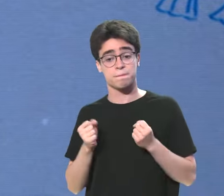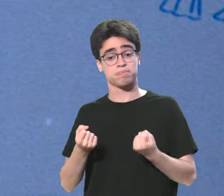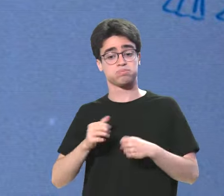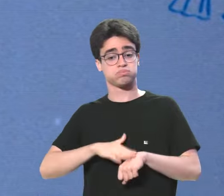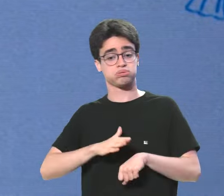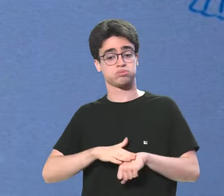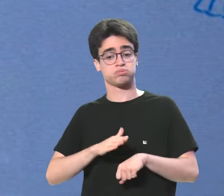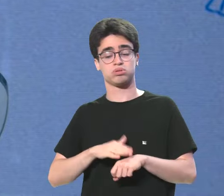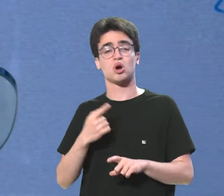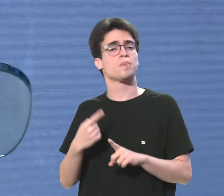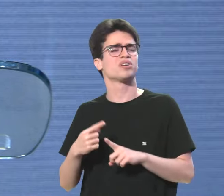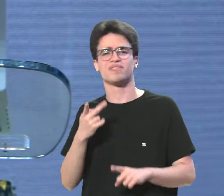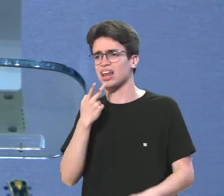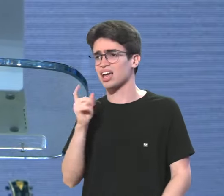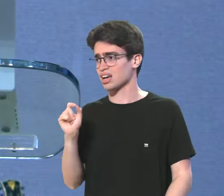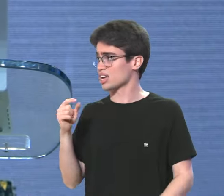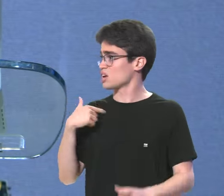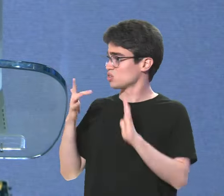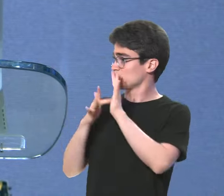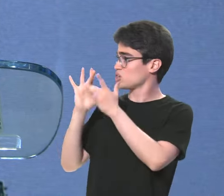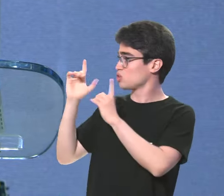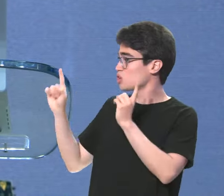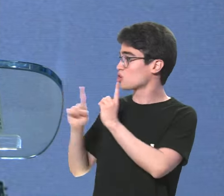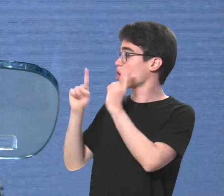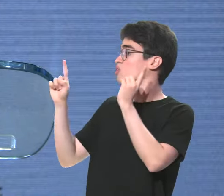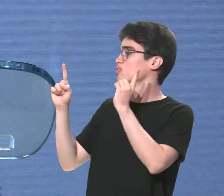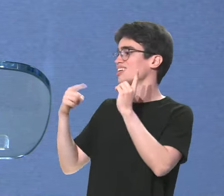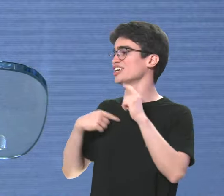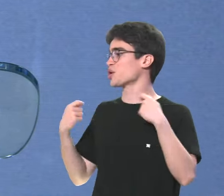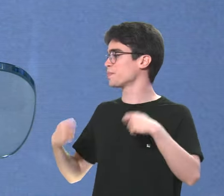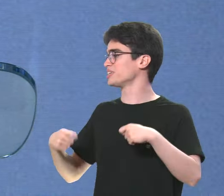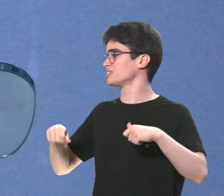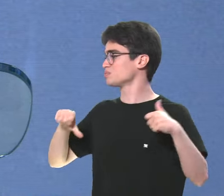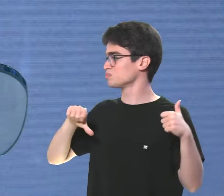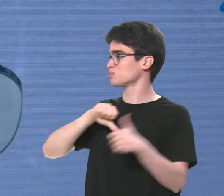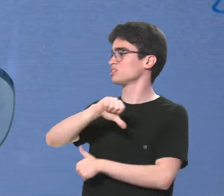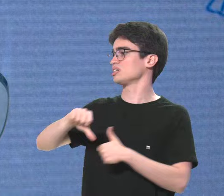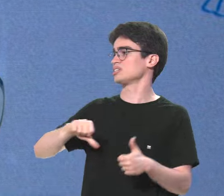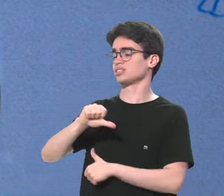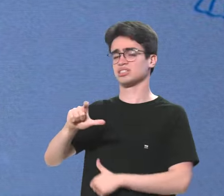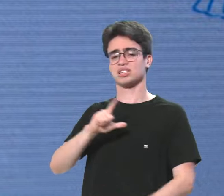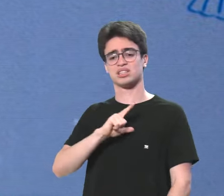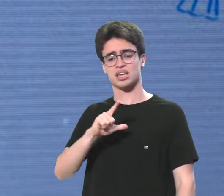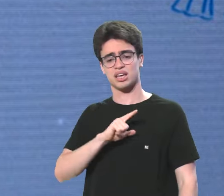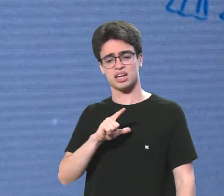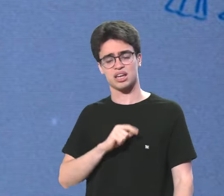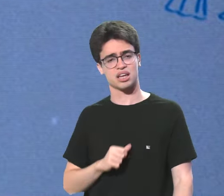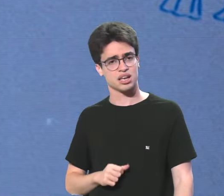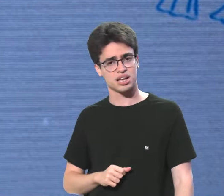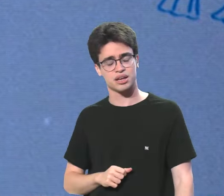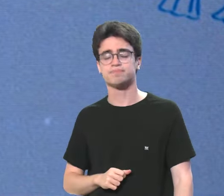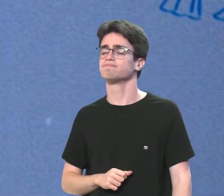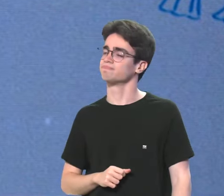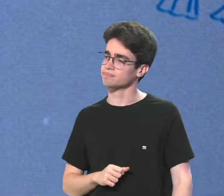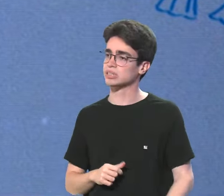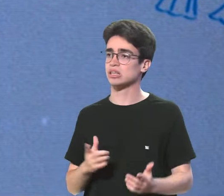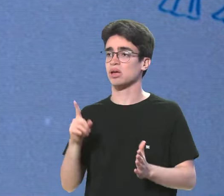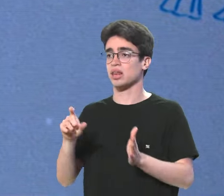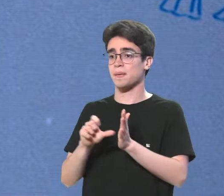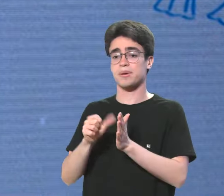sabia eu não posso ser o mesmo depois desse encontro eu tenho que fazer alguma coisa e a primeira iniciativa que ele